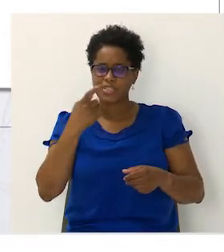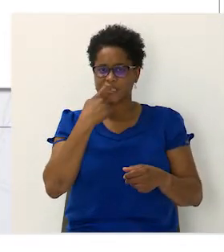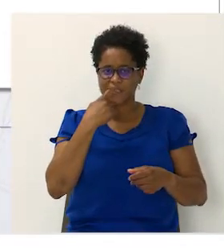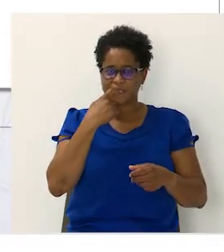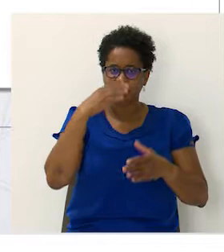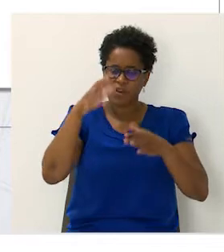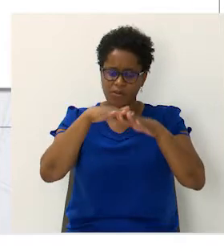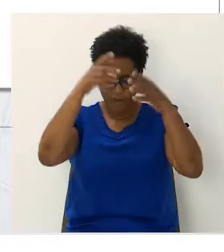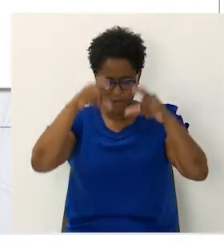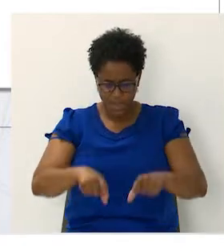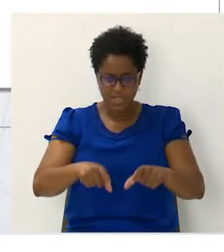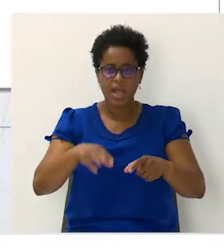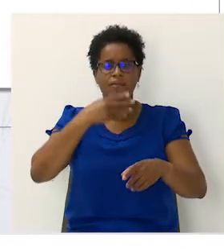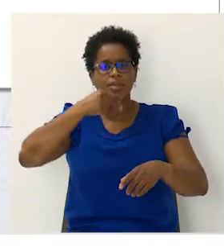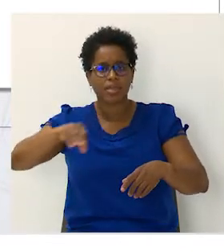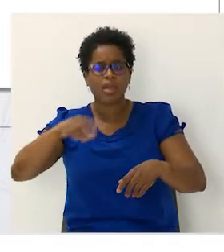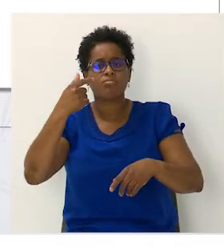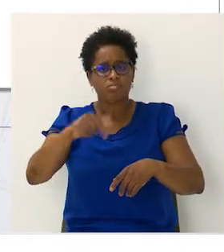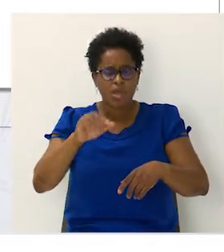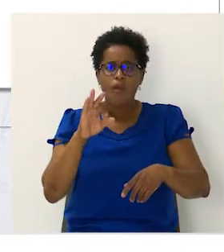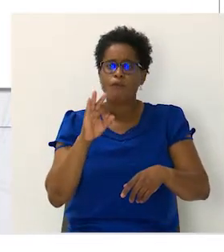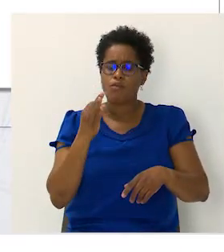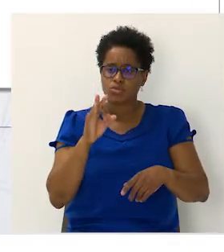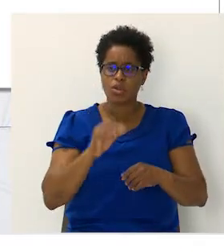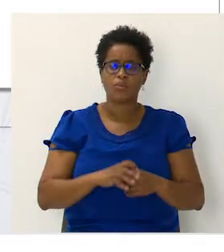solo, que tinham função